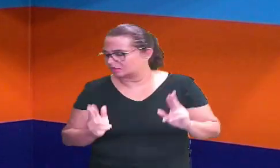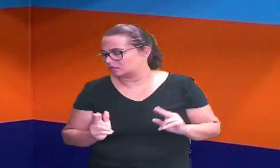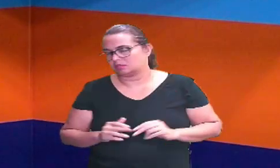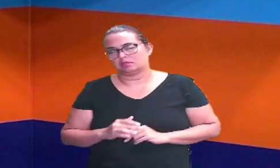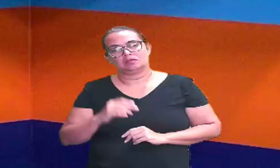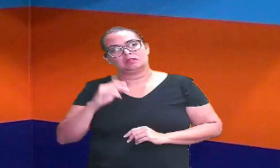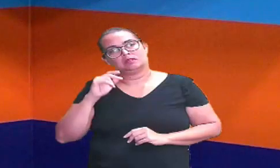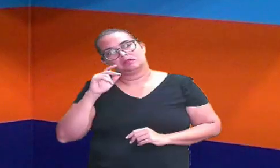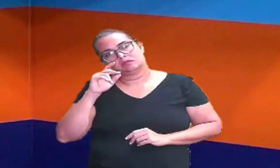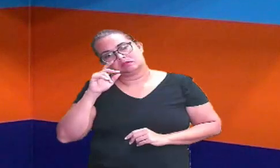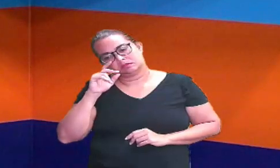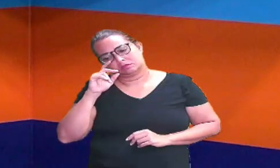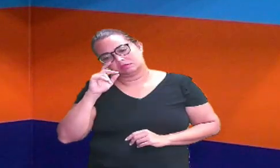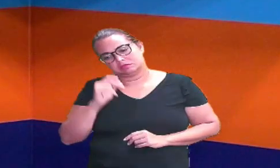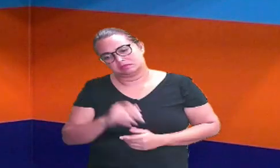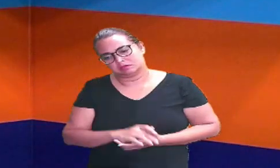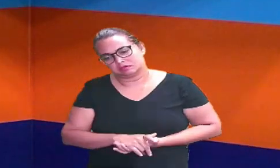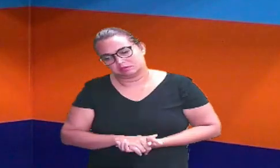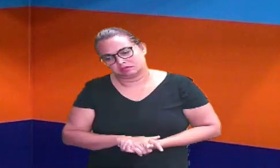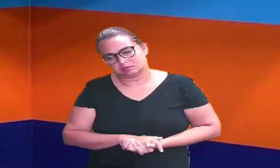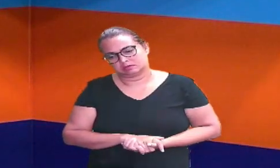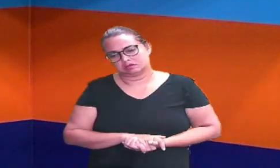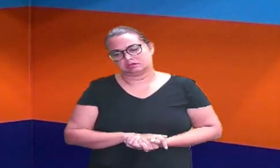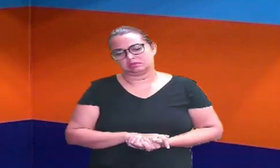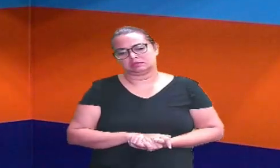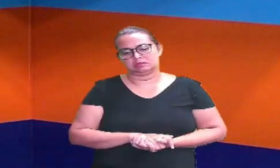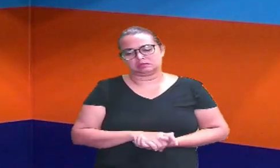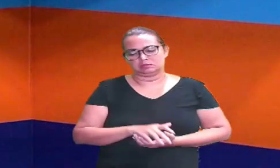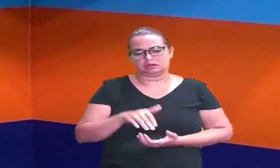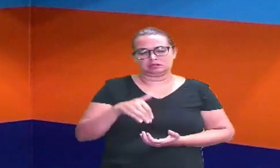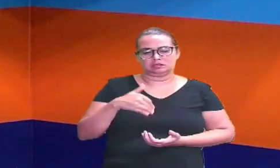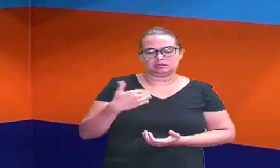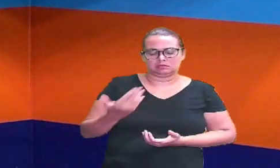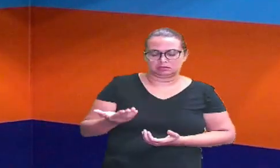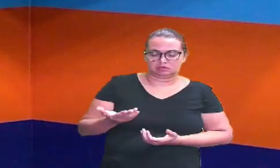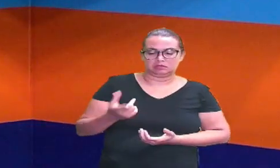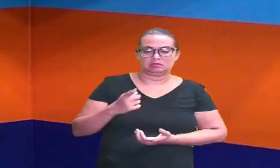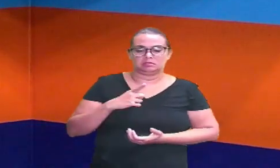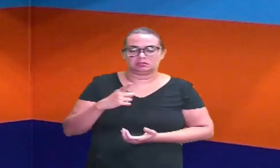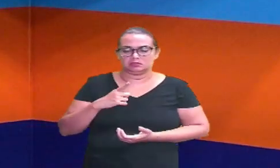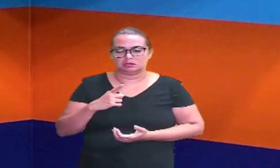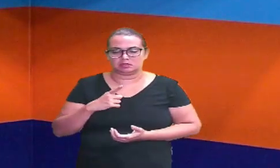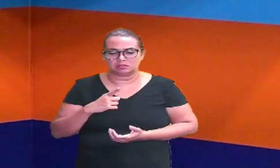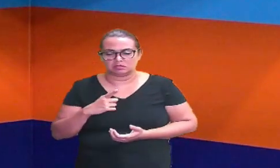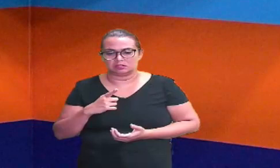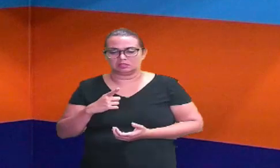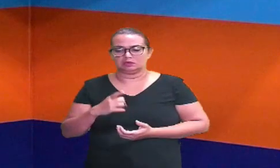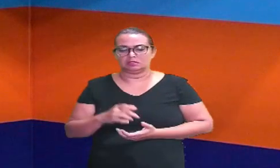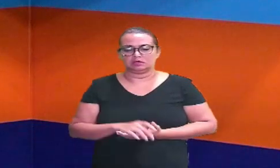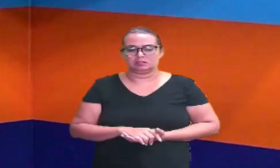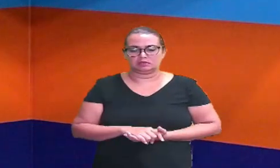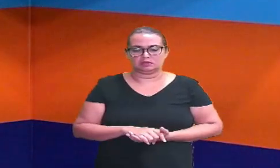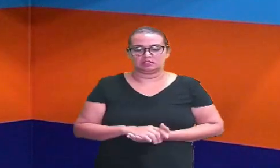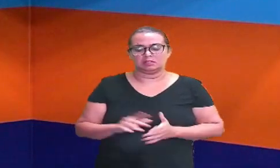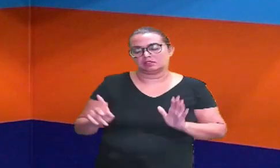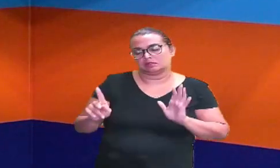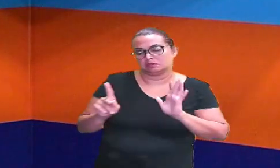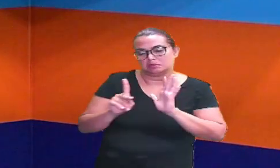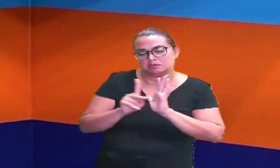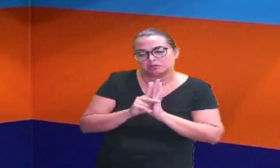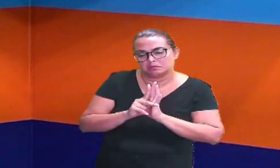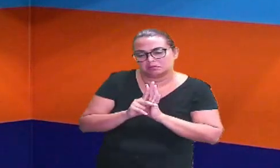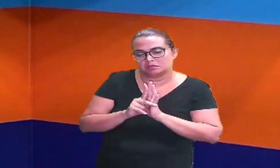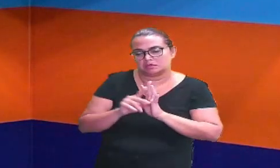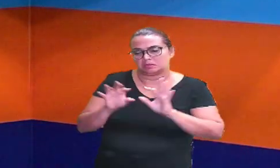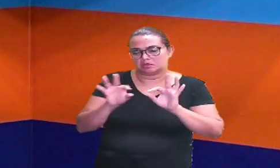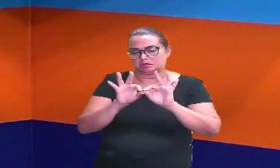mesma medida. Então, essas são particularidades de nossas retas paralelas cortadas por uma ou